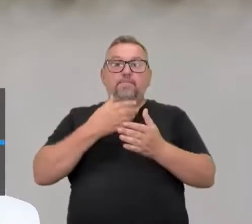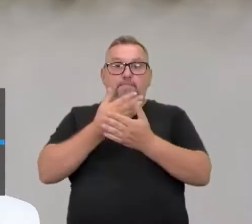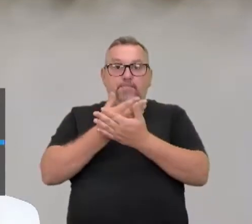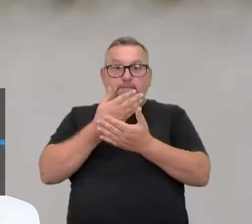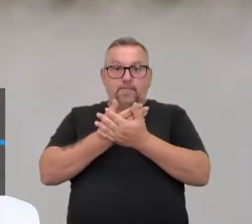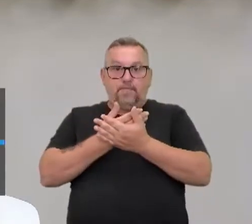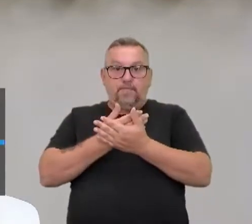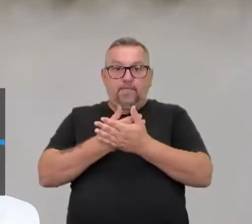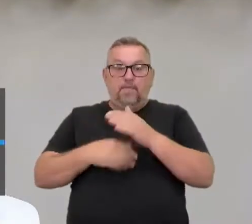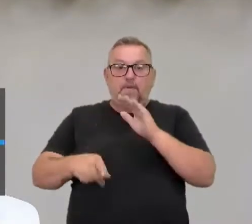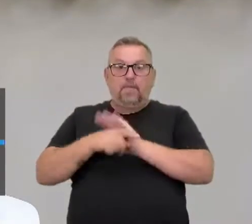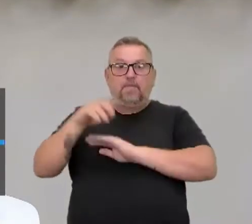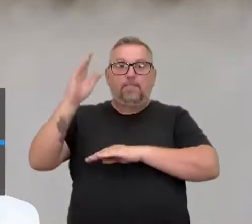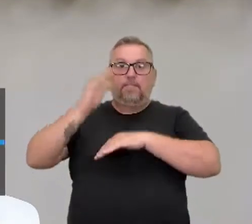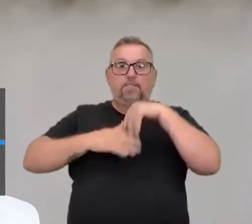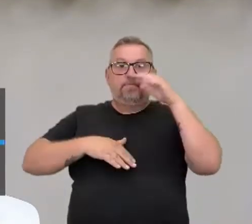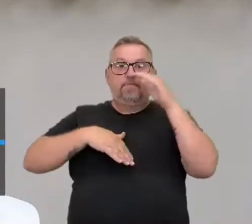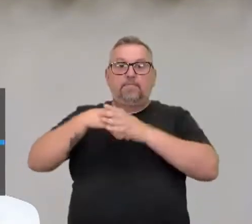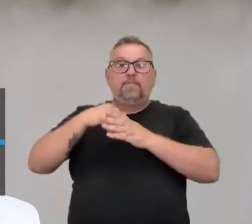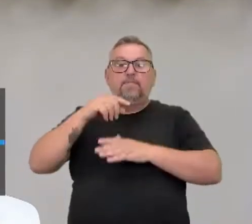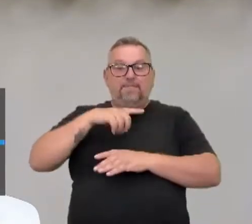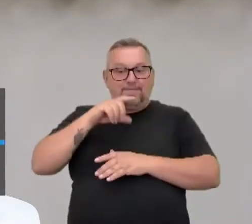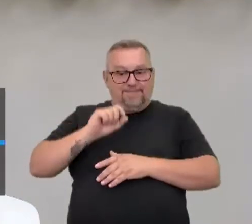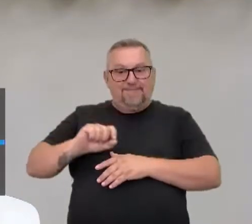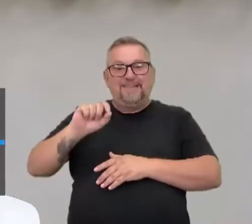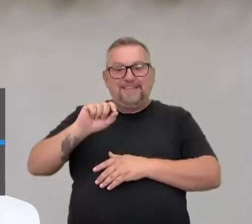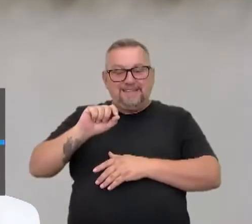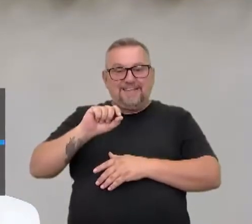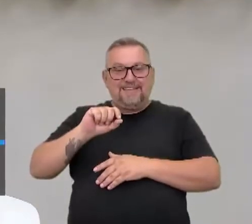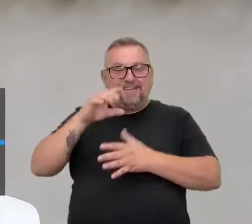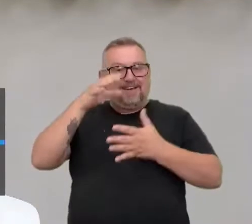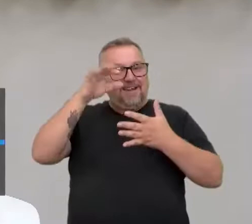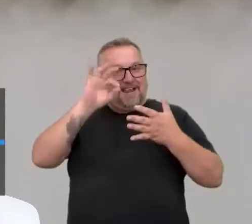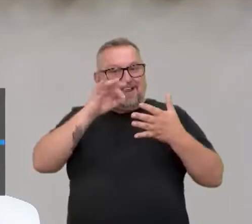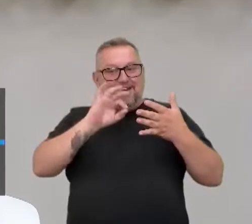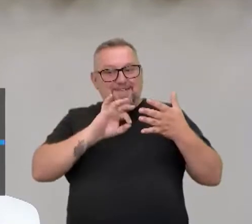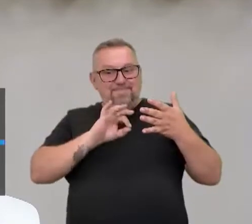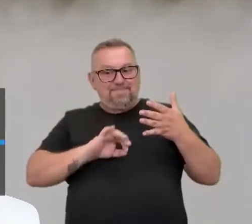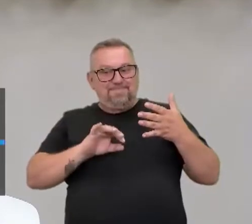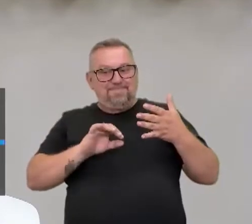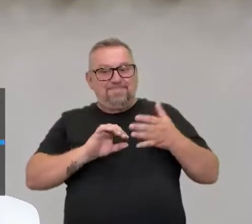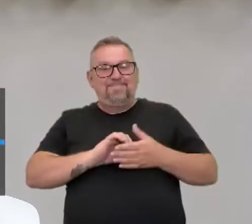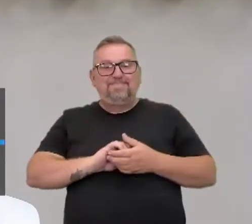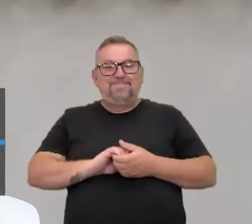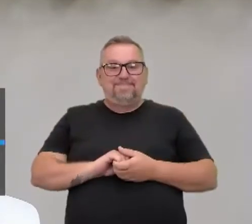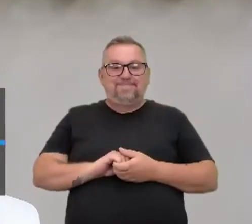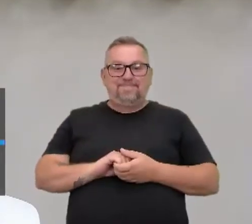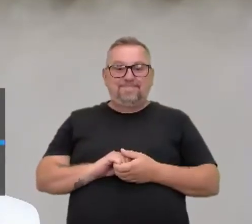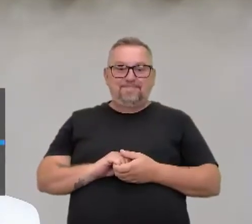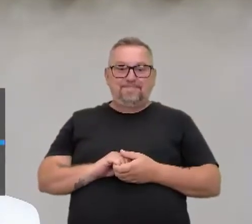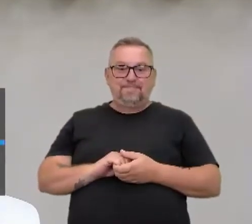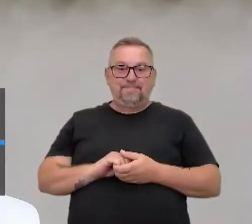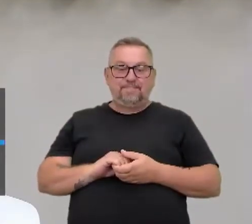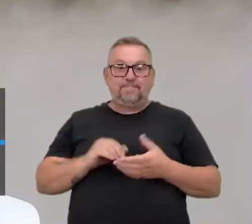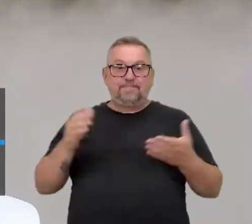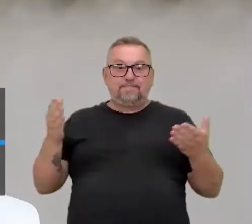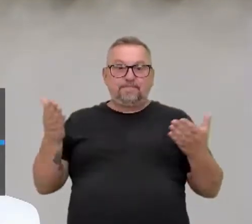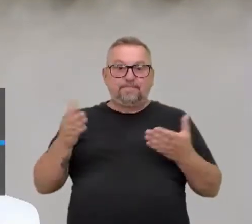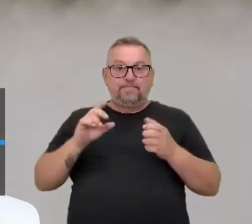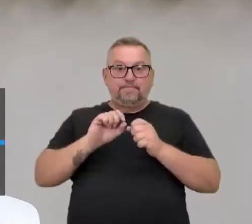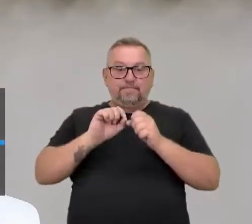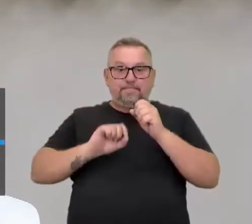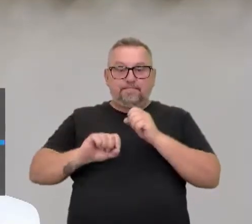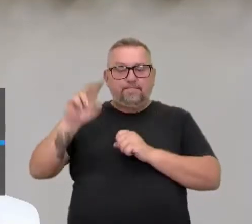inclusive na própria habilidade, a gente já tem esses pormenores aí da integração. E aí, gente, vamos fazer então